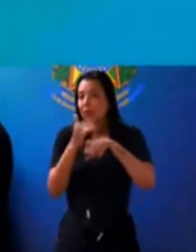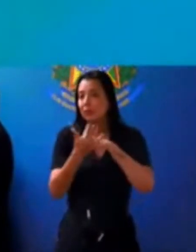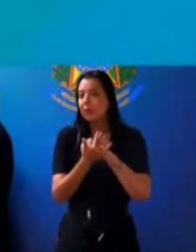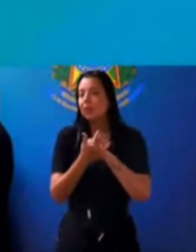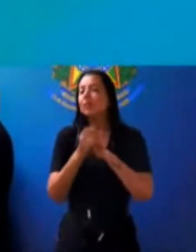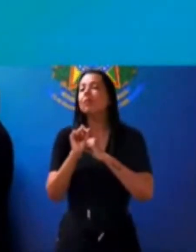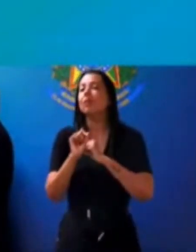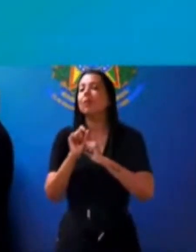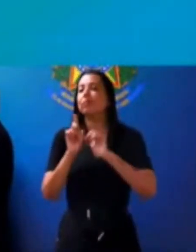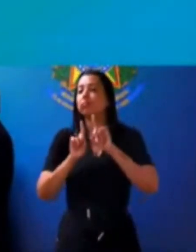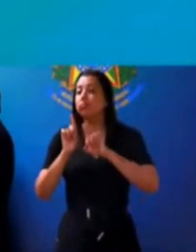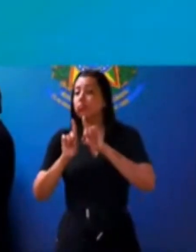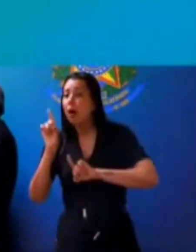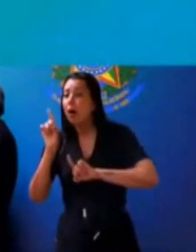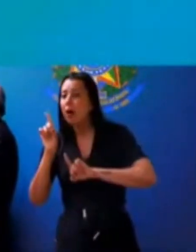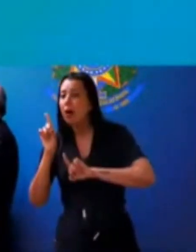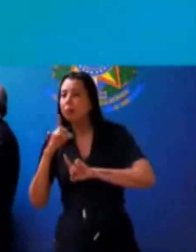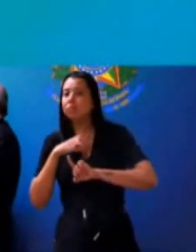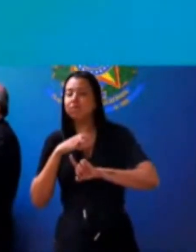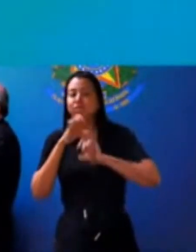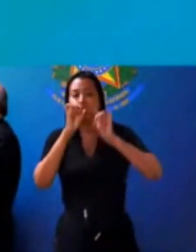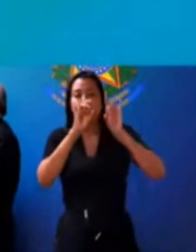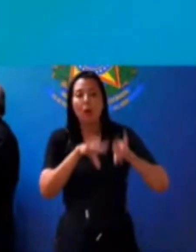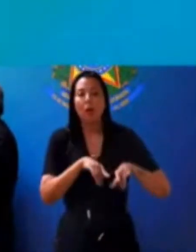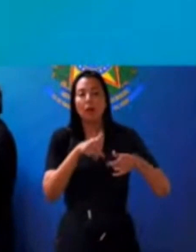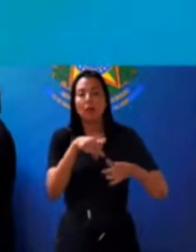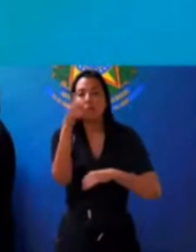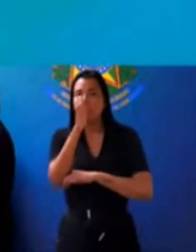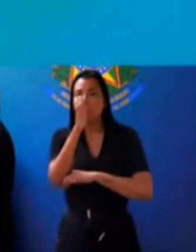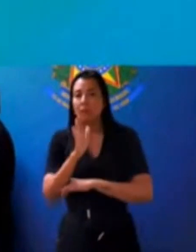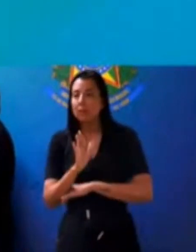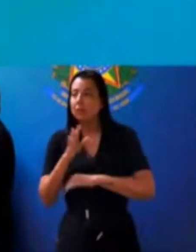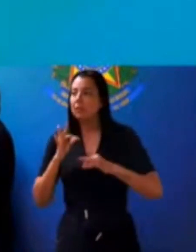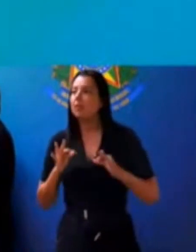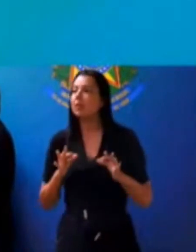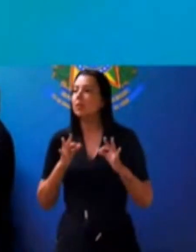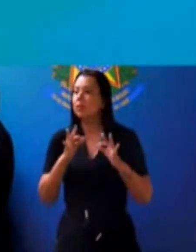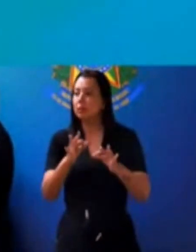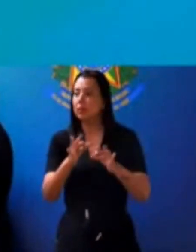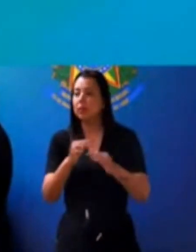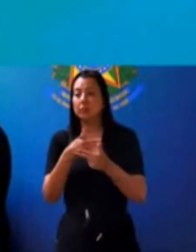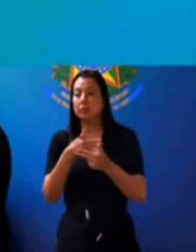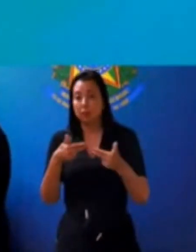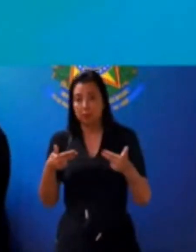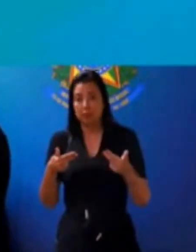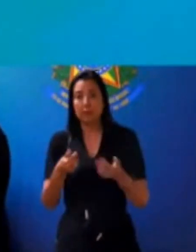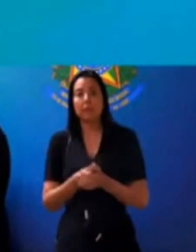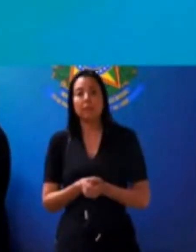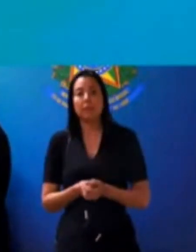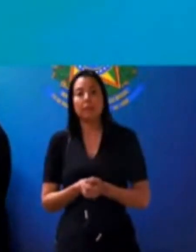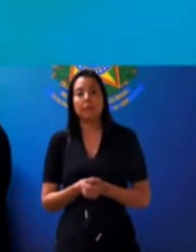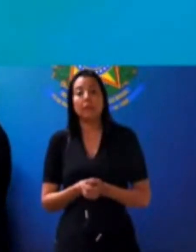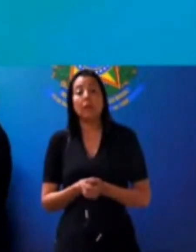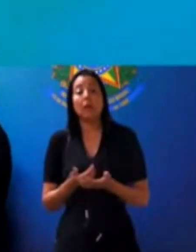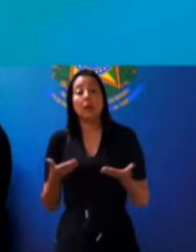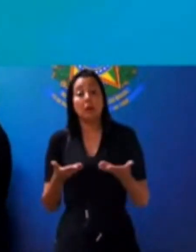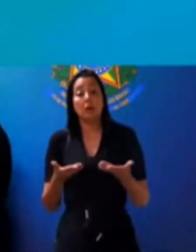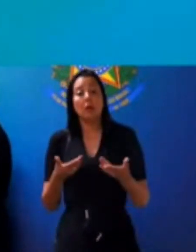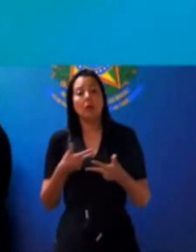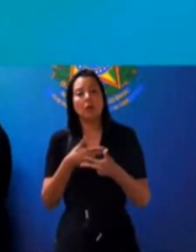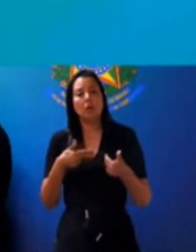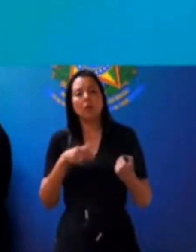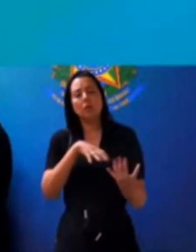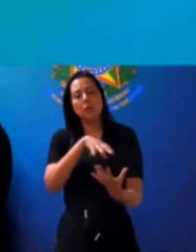foi elevado grau de dependência externa do Brasil e tecnologias e insumos a corrida mundial por